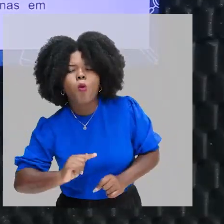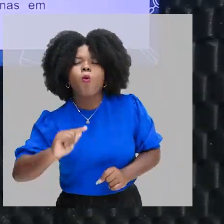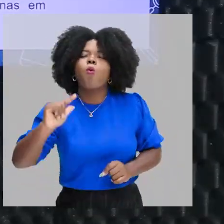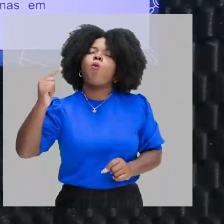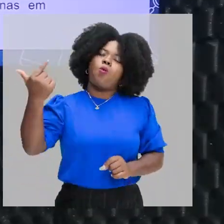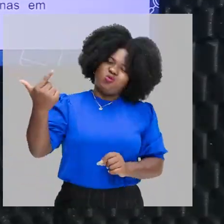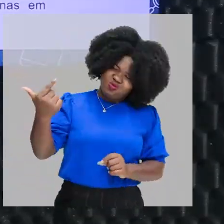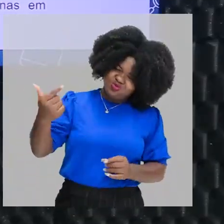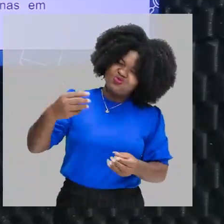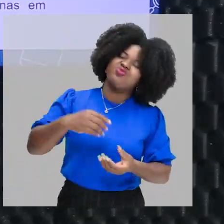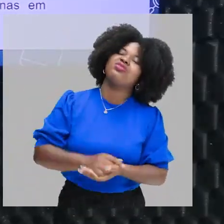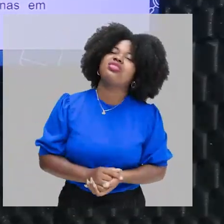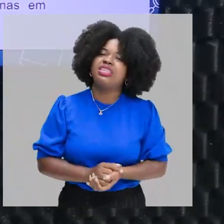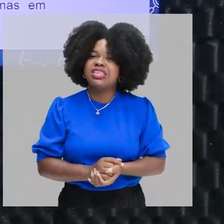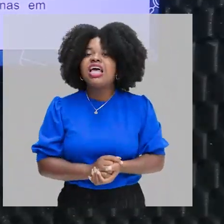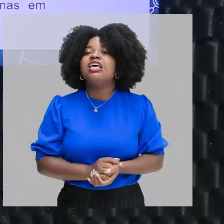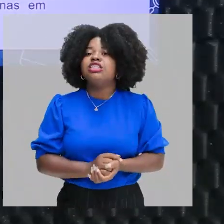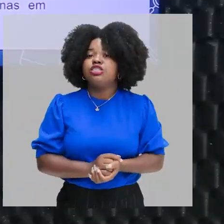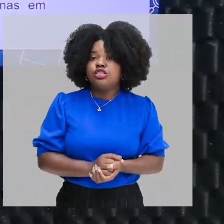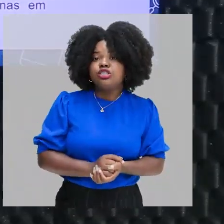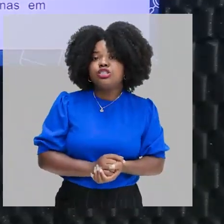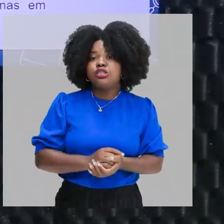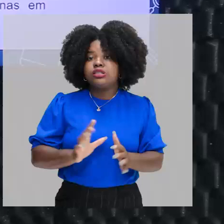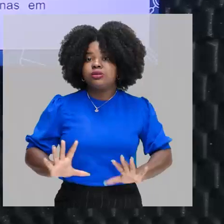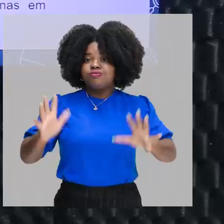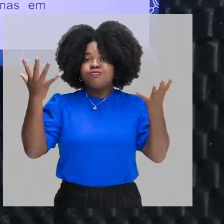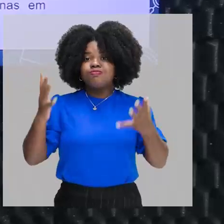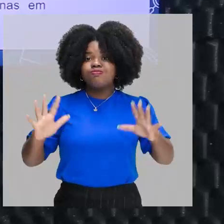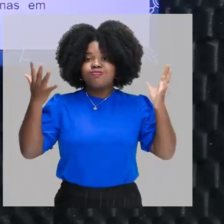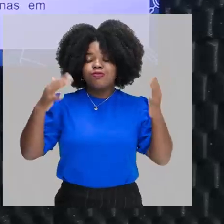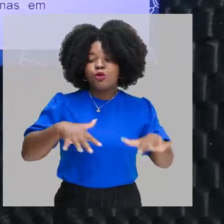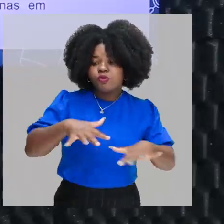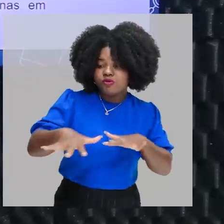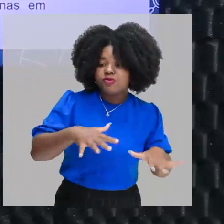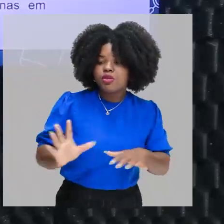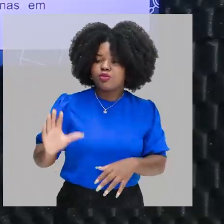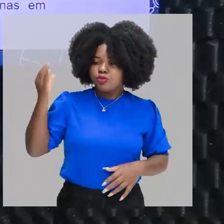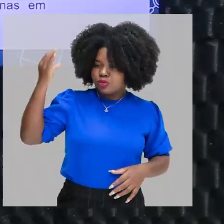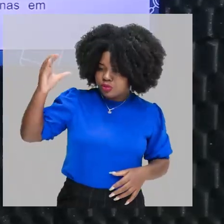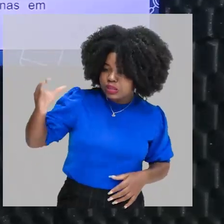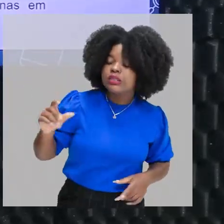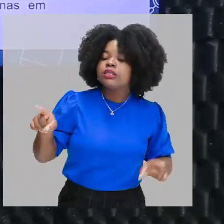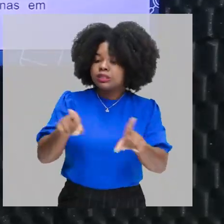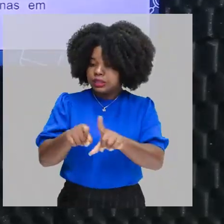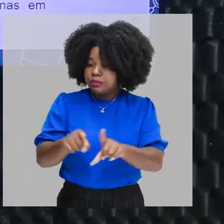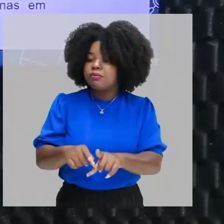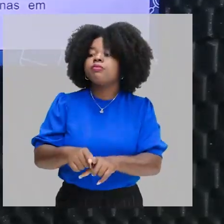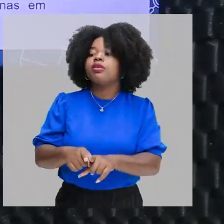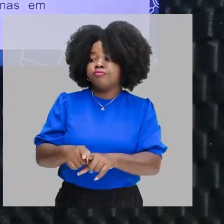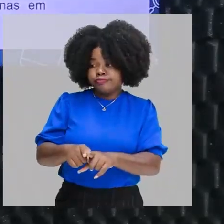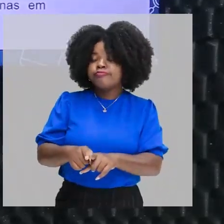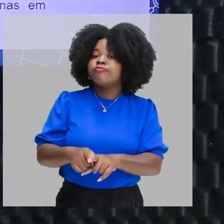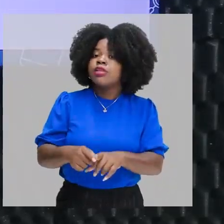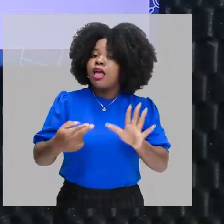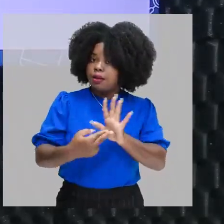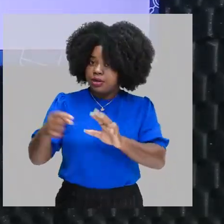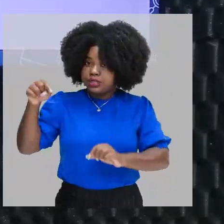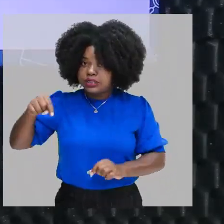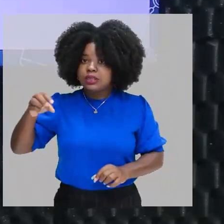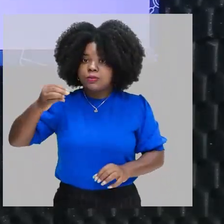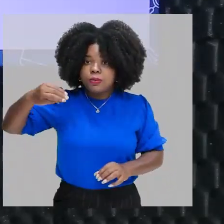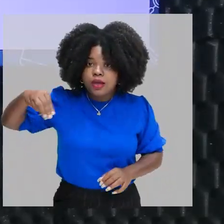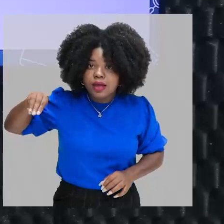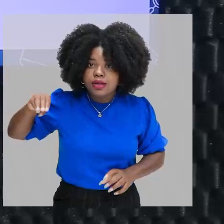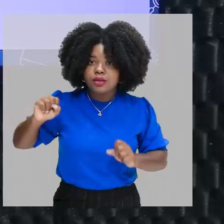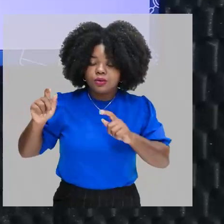outros elementos de manifestações culturais que fazem parte do povo local. Tá? Qual é a relação